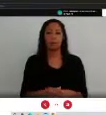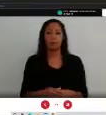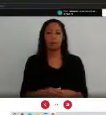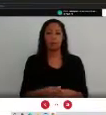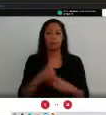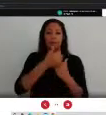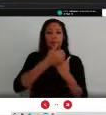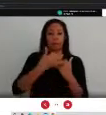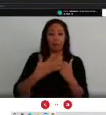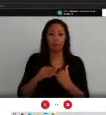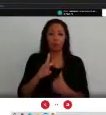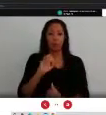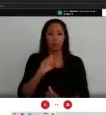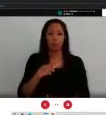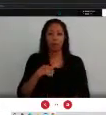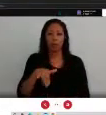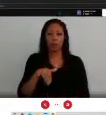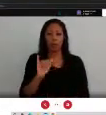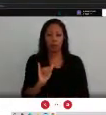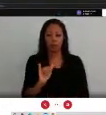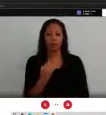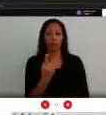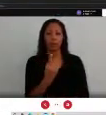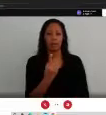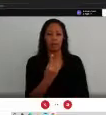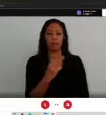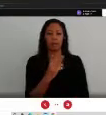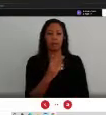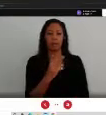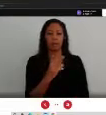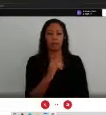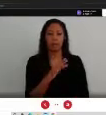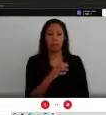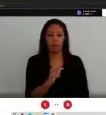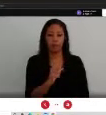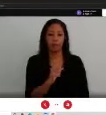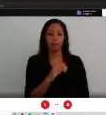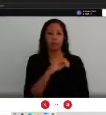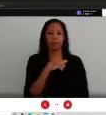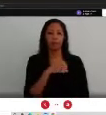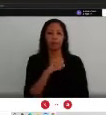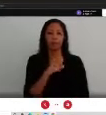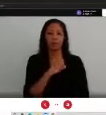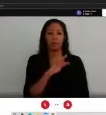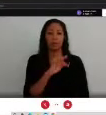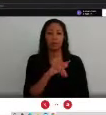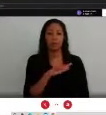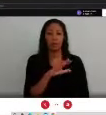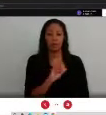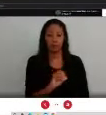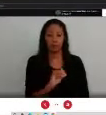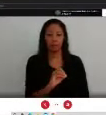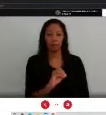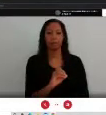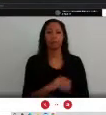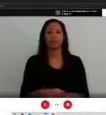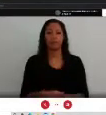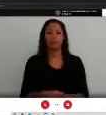França, José Afrânio, primeiro vice-presidente, Diogo, segundo vice-presidente, vereador Gustavo, primeiro secretário,